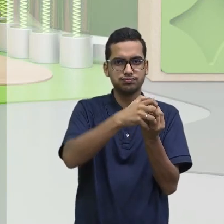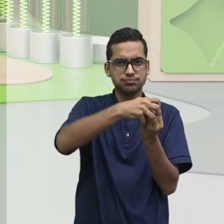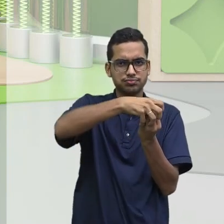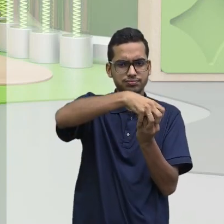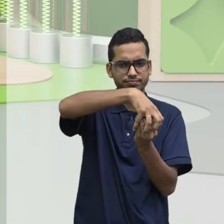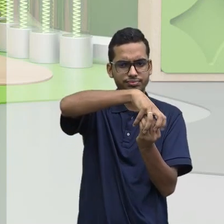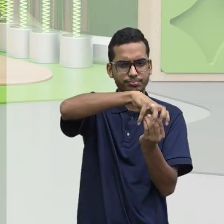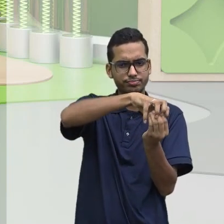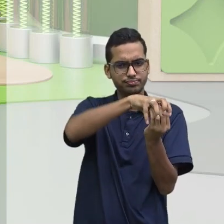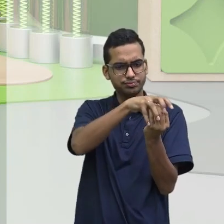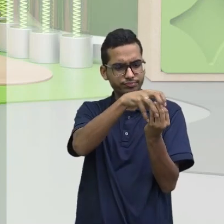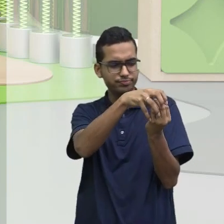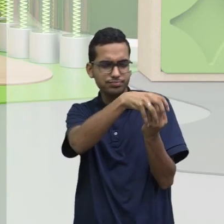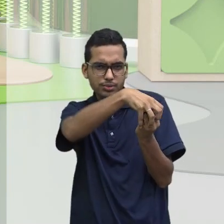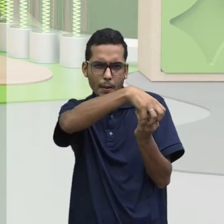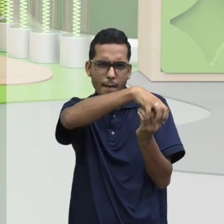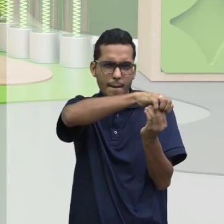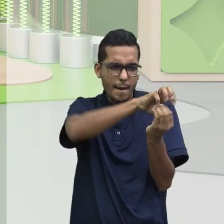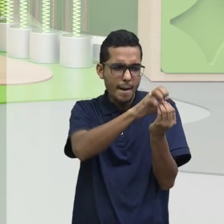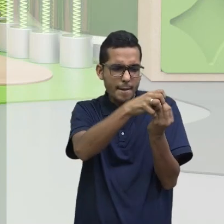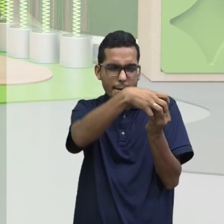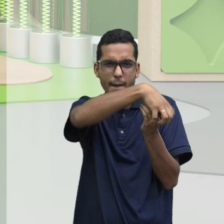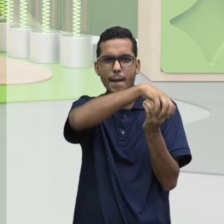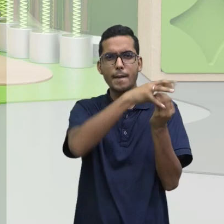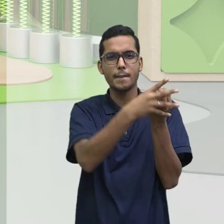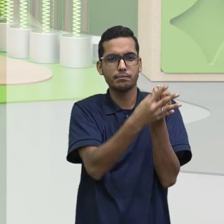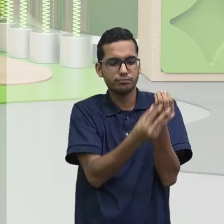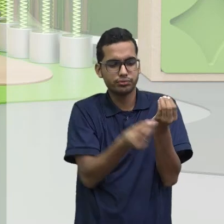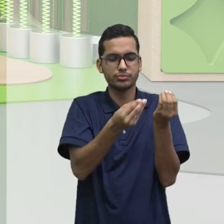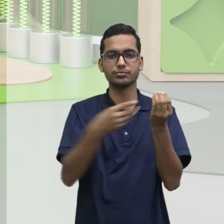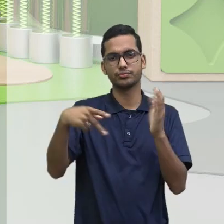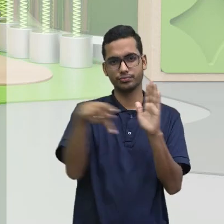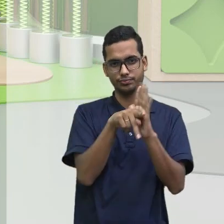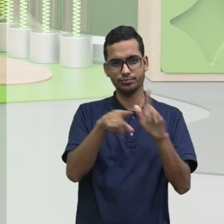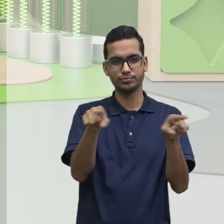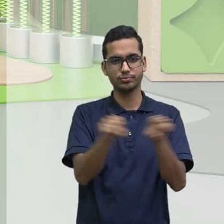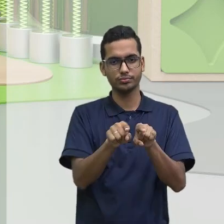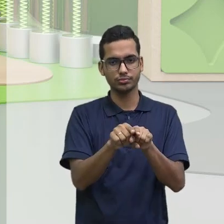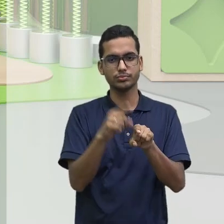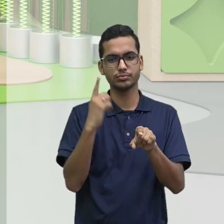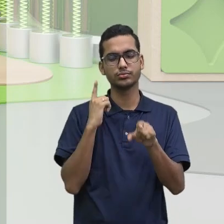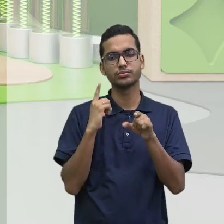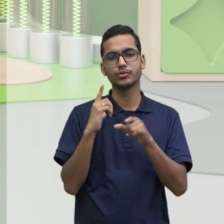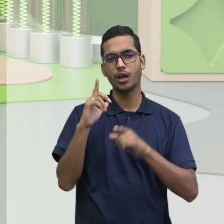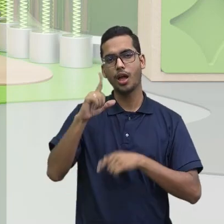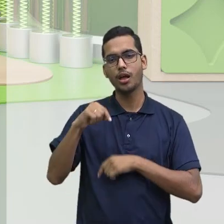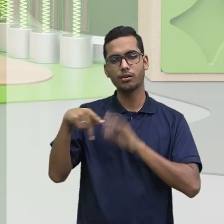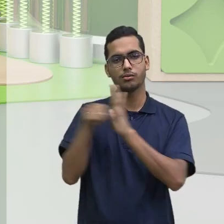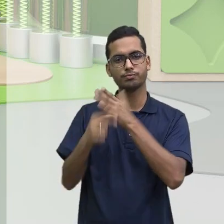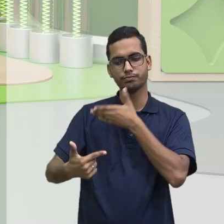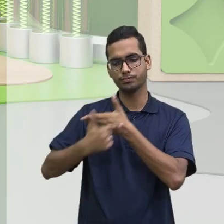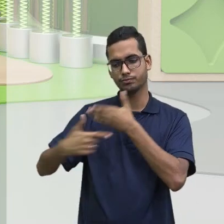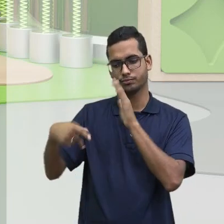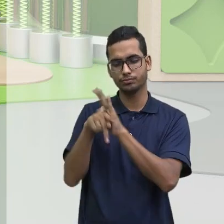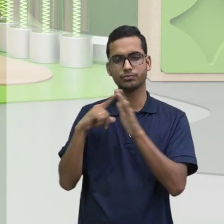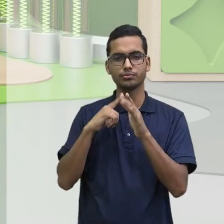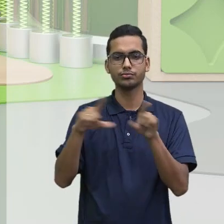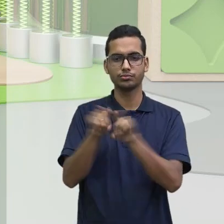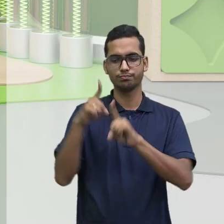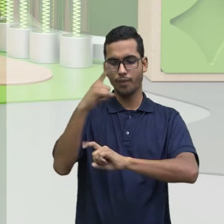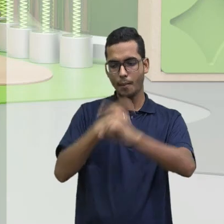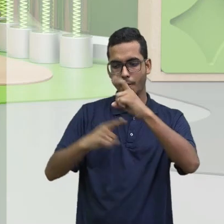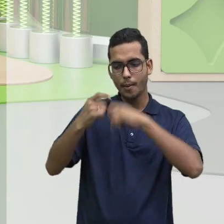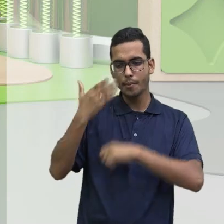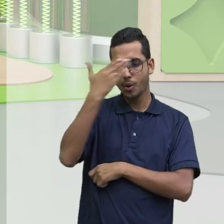vão consumir esse alimento, degradando eles, Porque é o papel mesmo desses micro-organismos, que é decompor essa